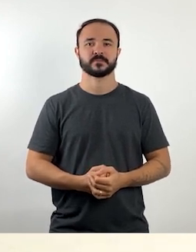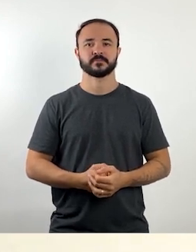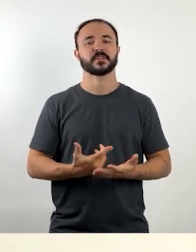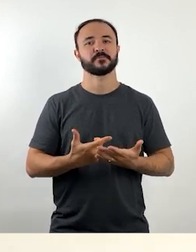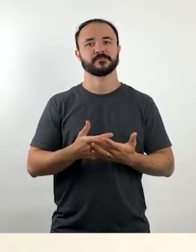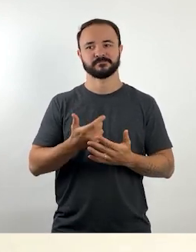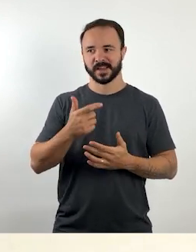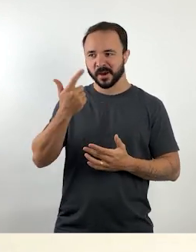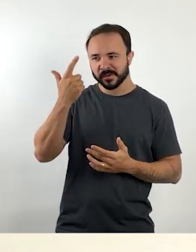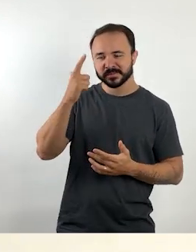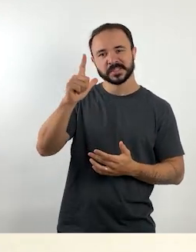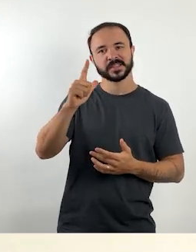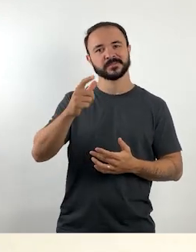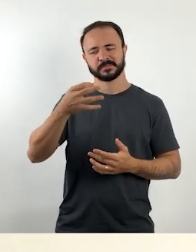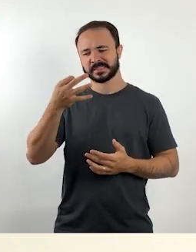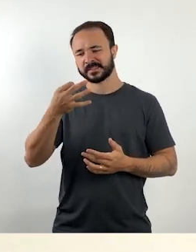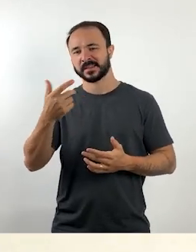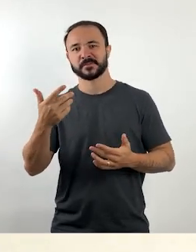totalmente centralizado.